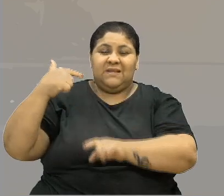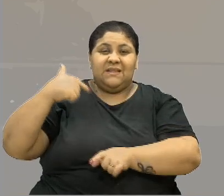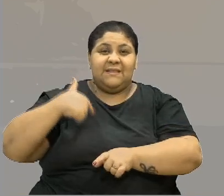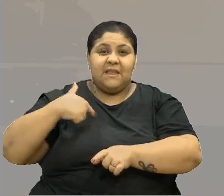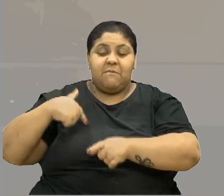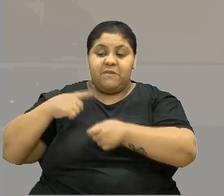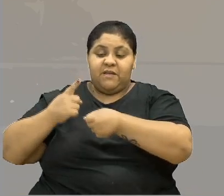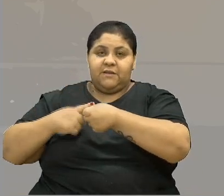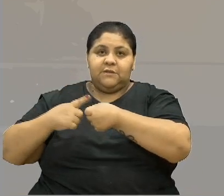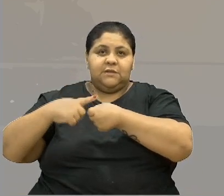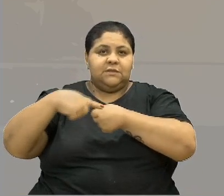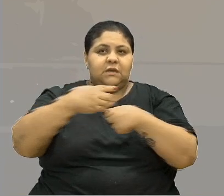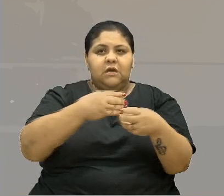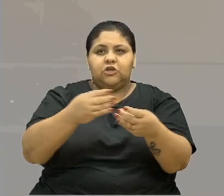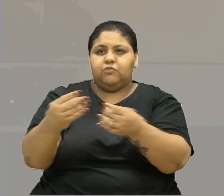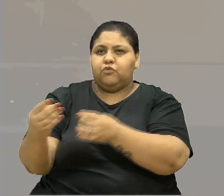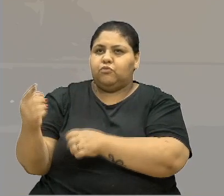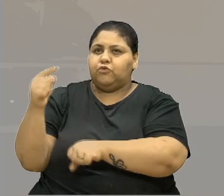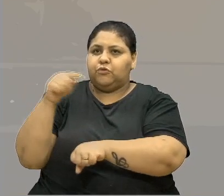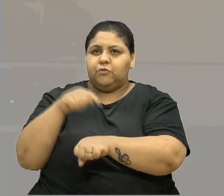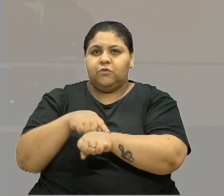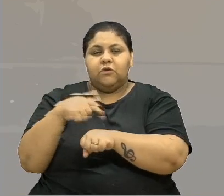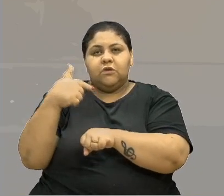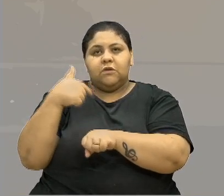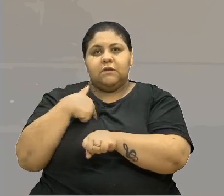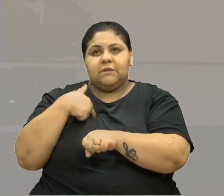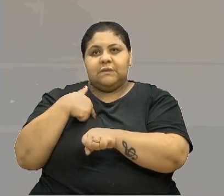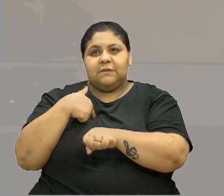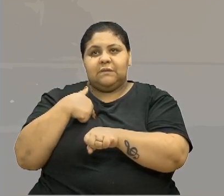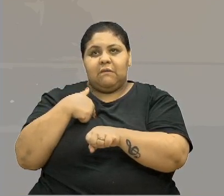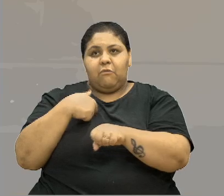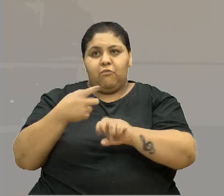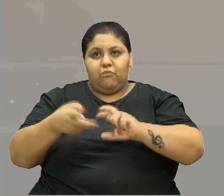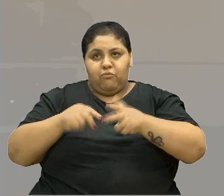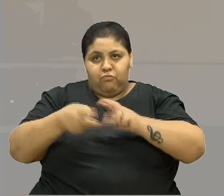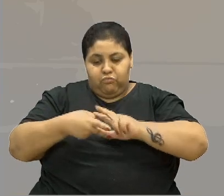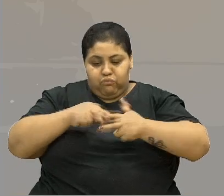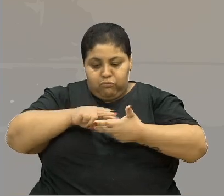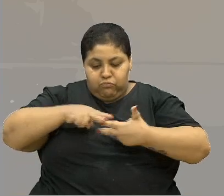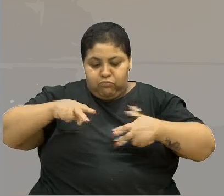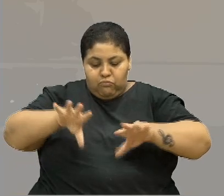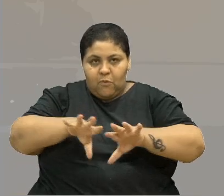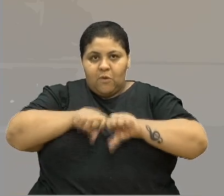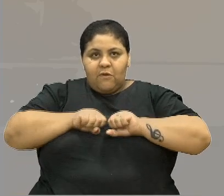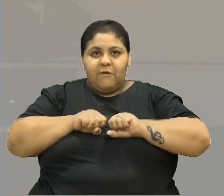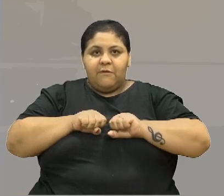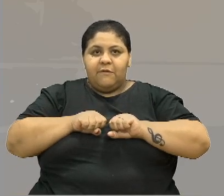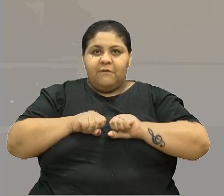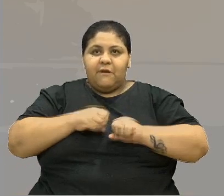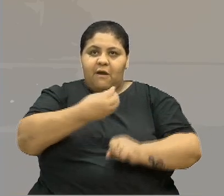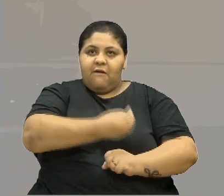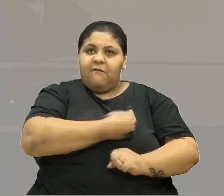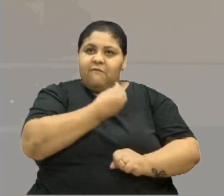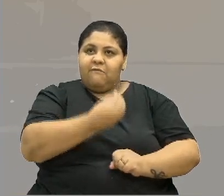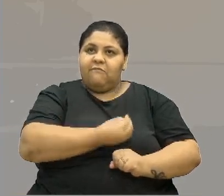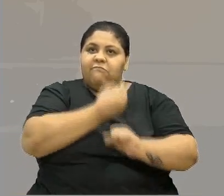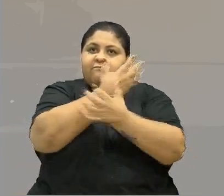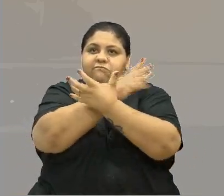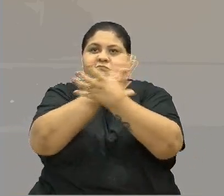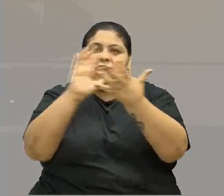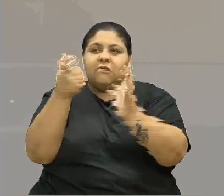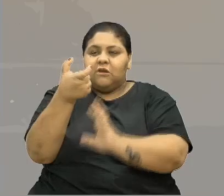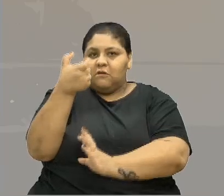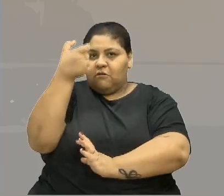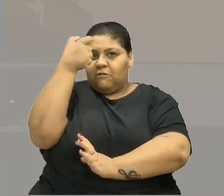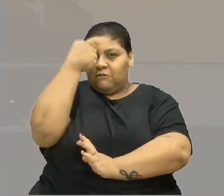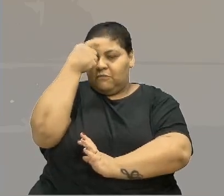por muito, muito tempo. Então está no meu DNA a vivência do campo e a consciência de que